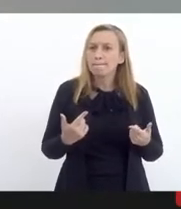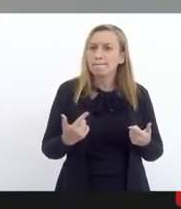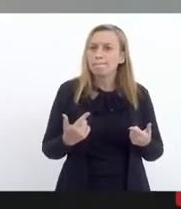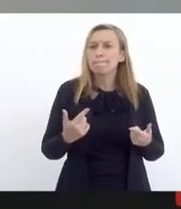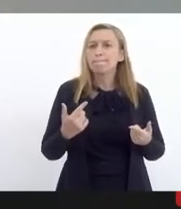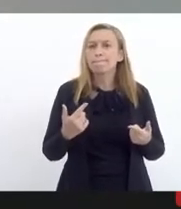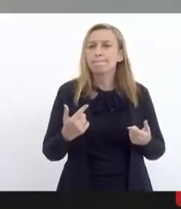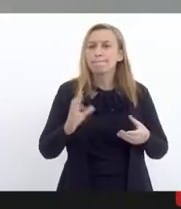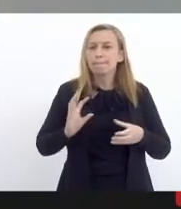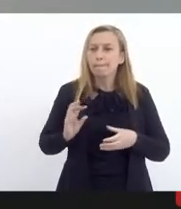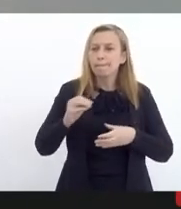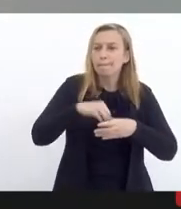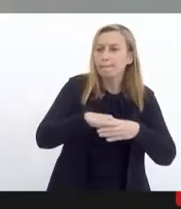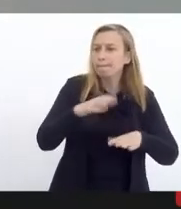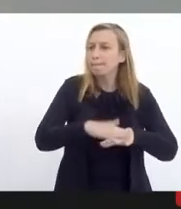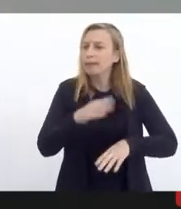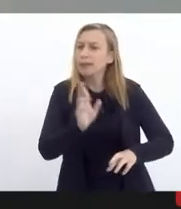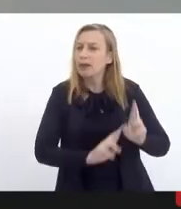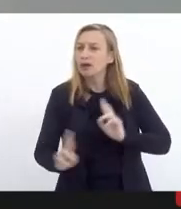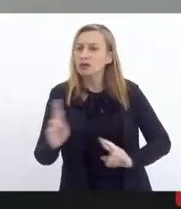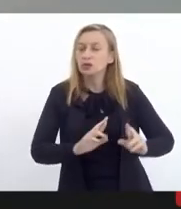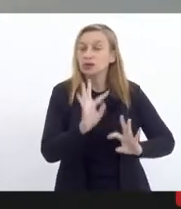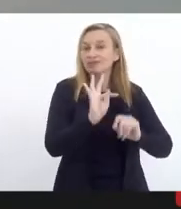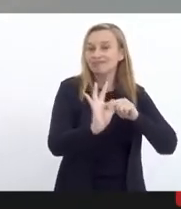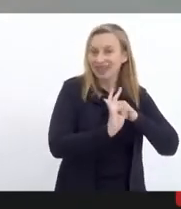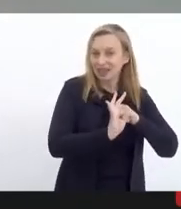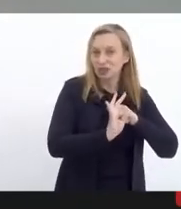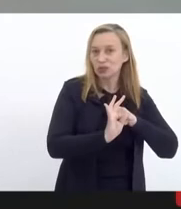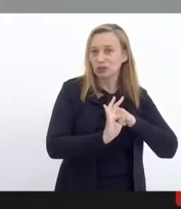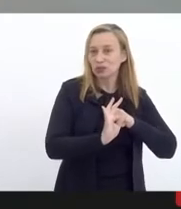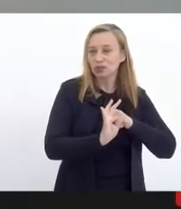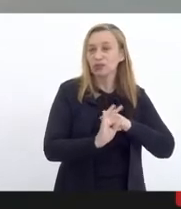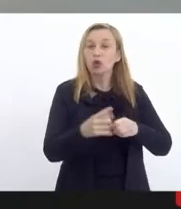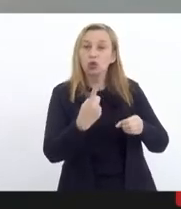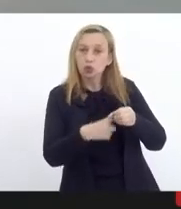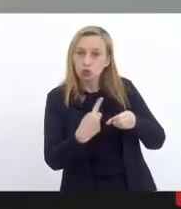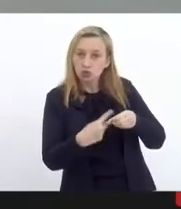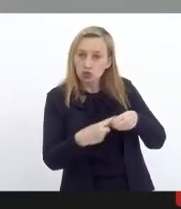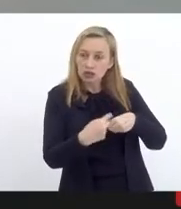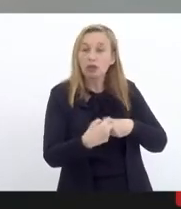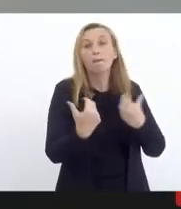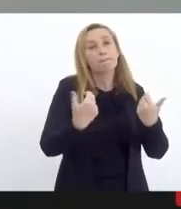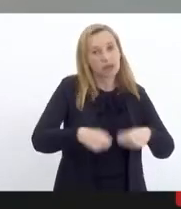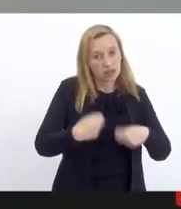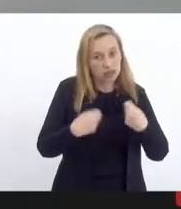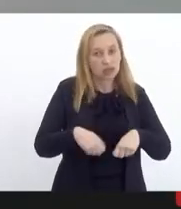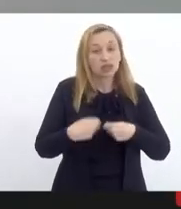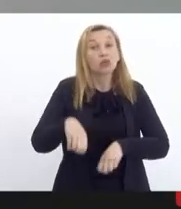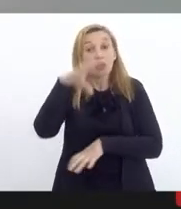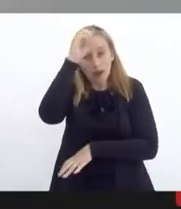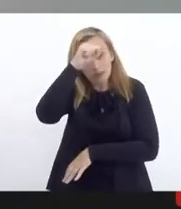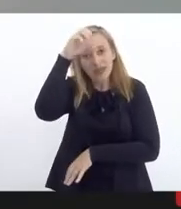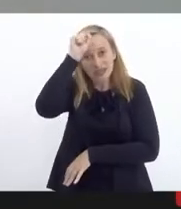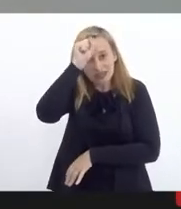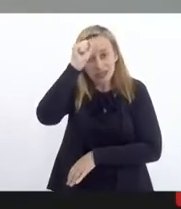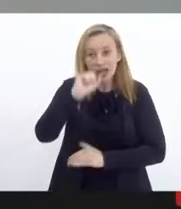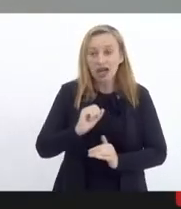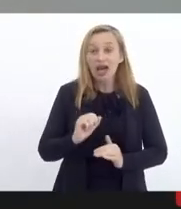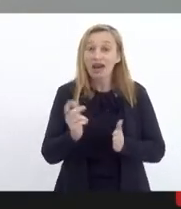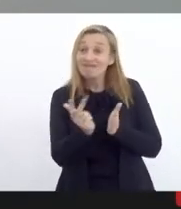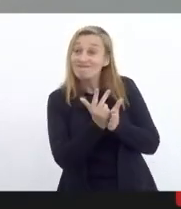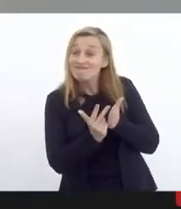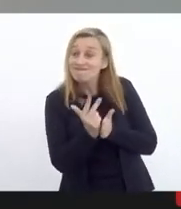Se inserir mais num relacionamento técnico. Ou seja, os municípios precisam aprender a